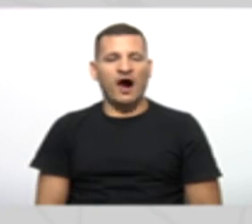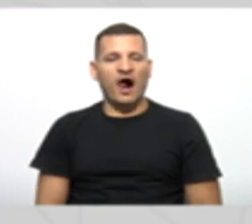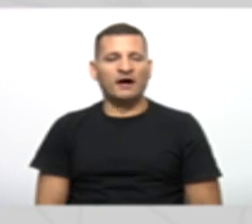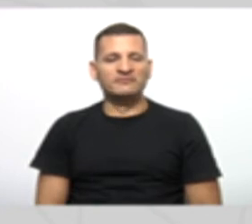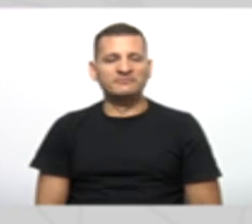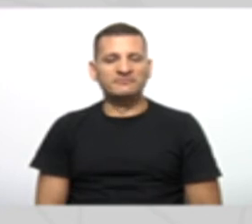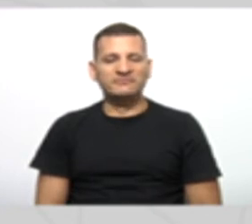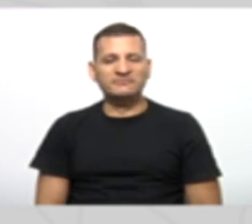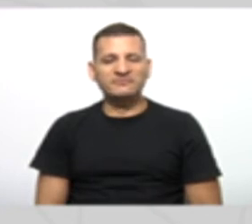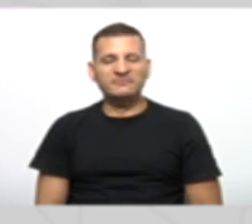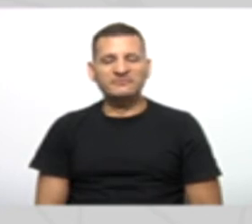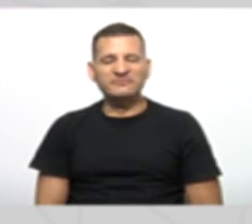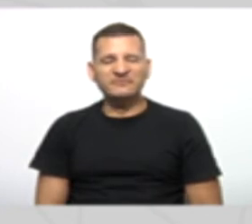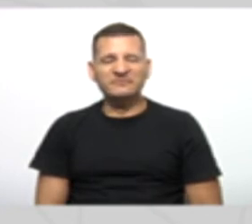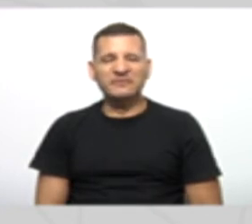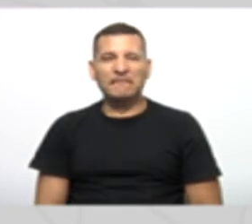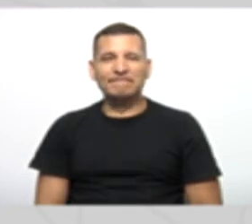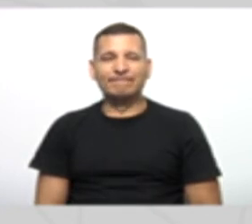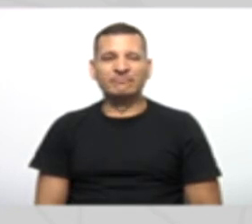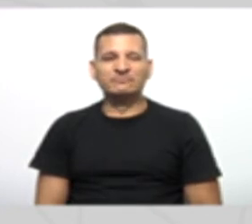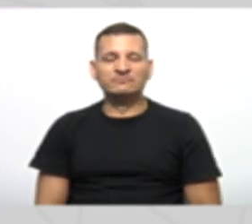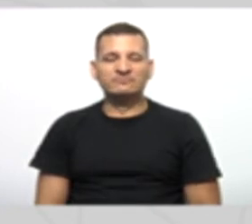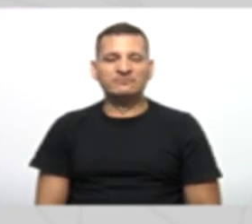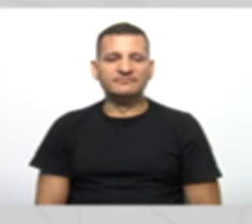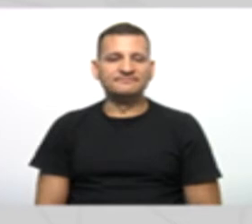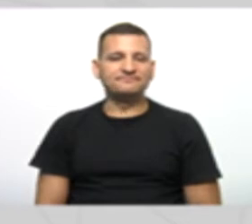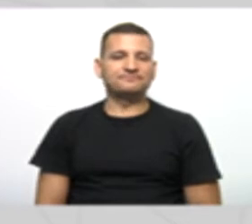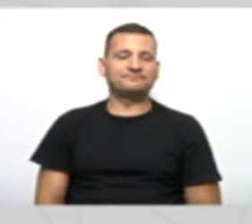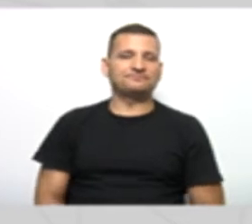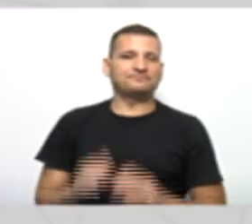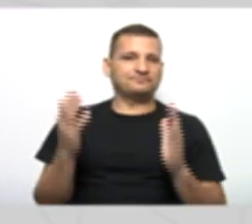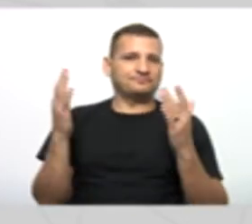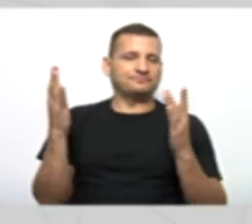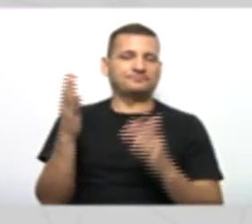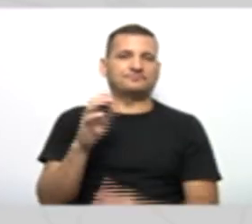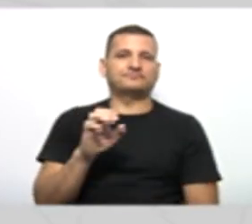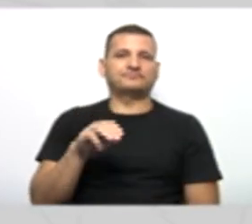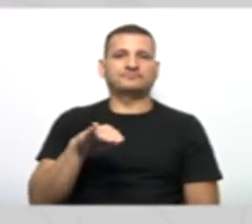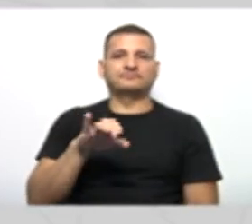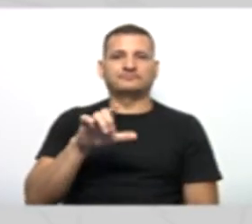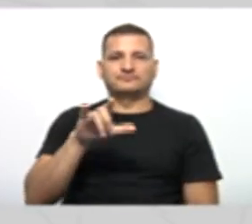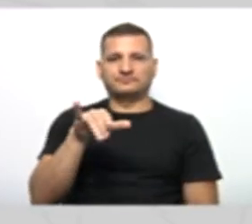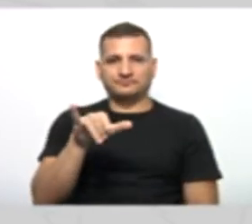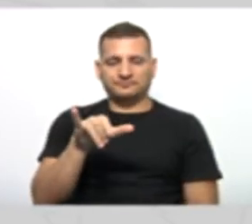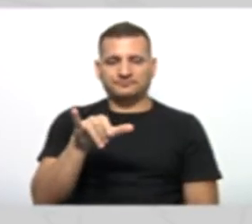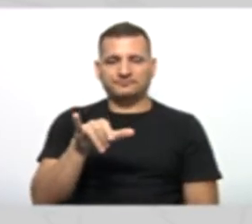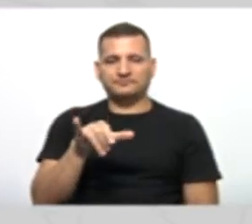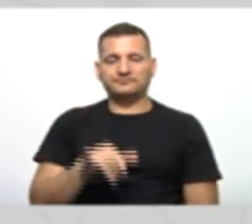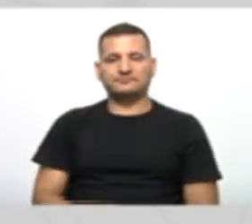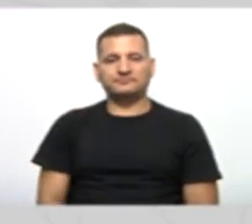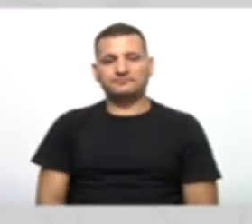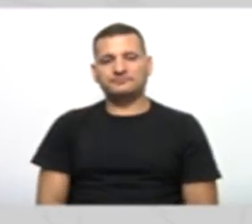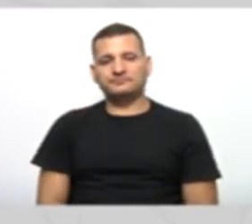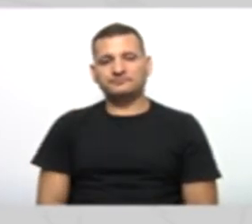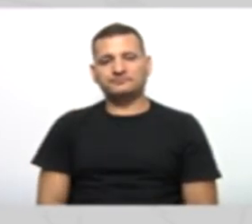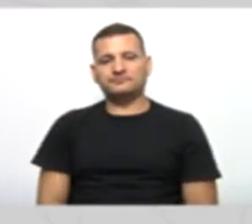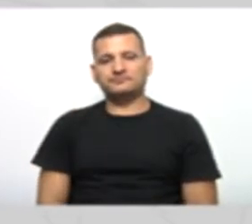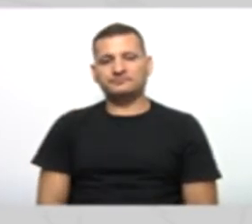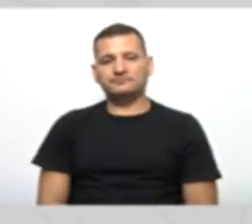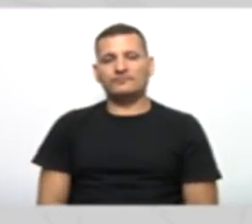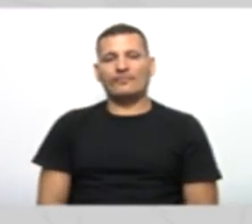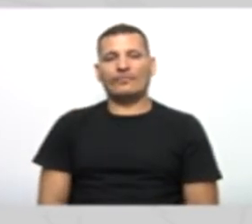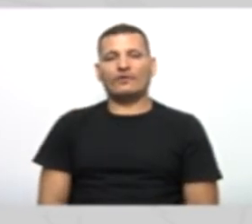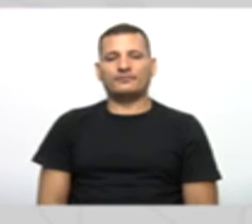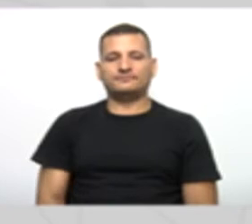ao como é o nome da Emily. Emily, parabéns aí. Olha só como que nós fizemos aqui o nosso. Insert